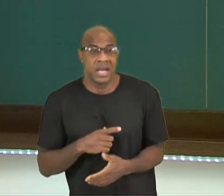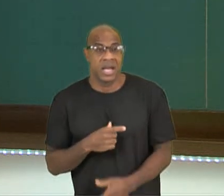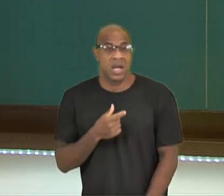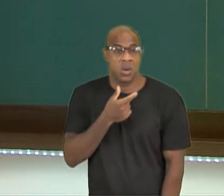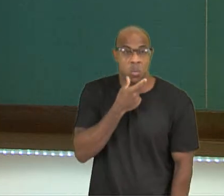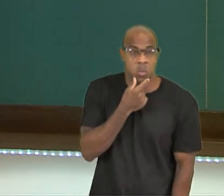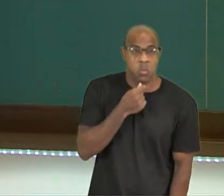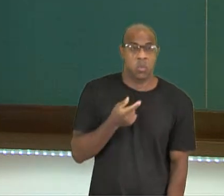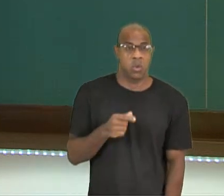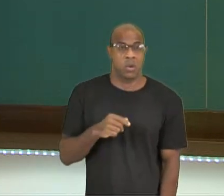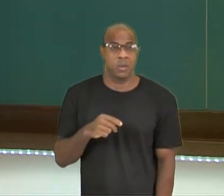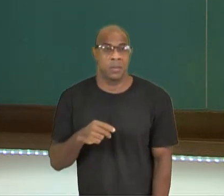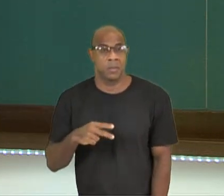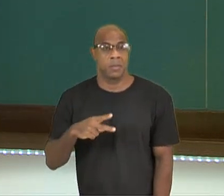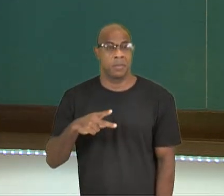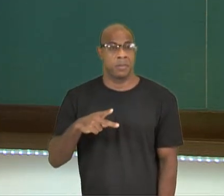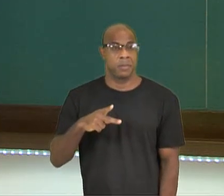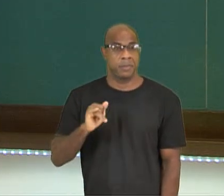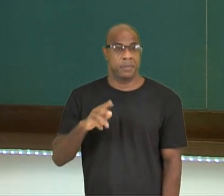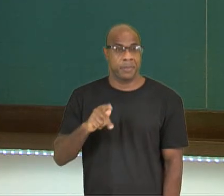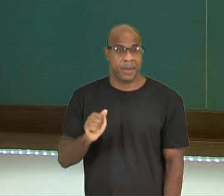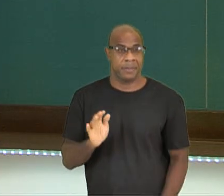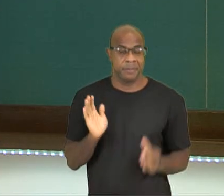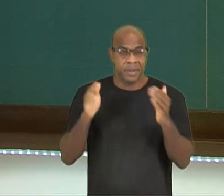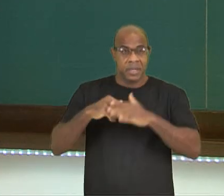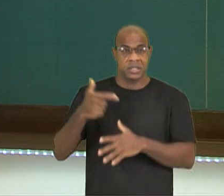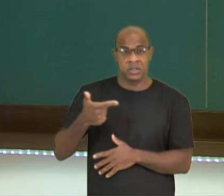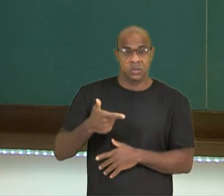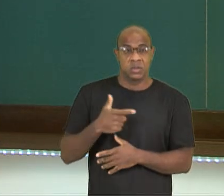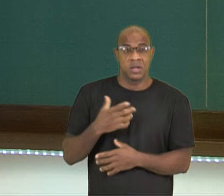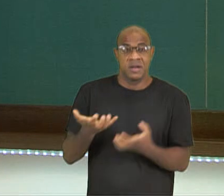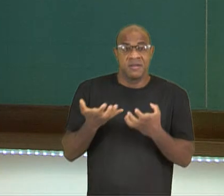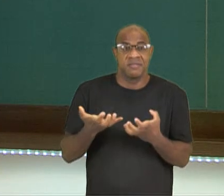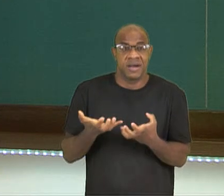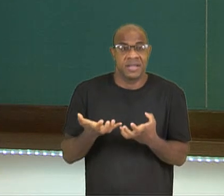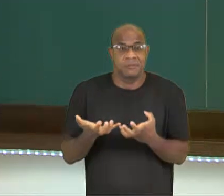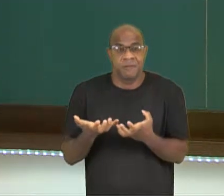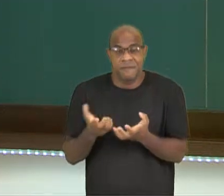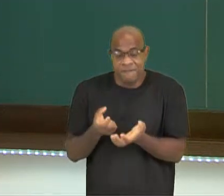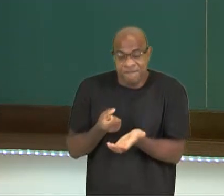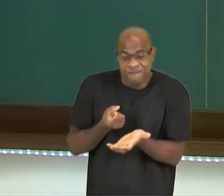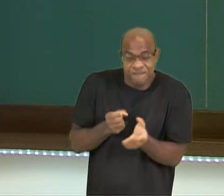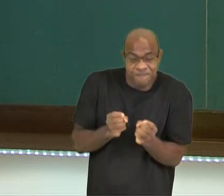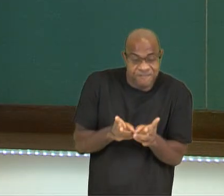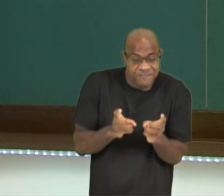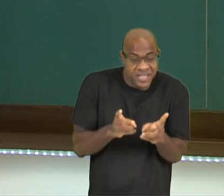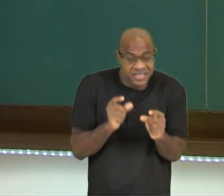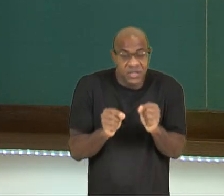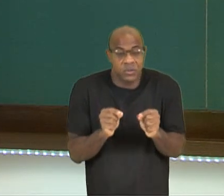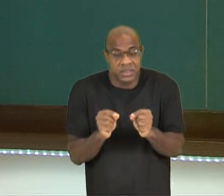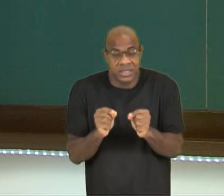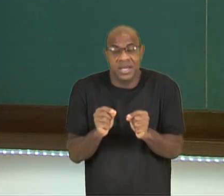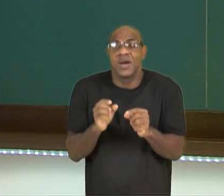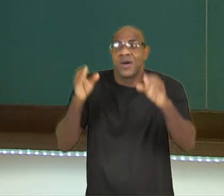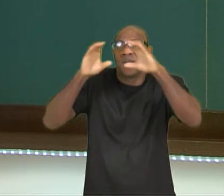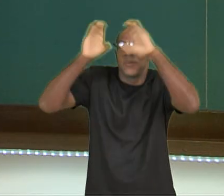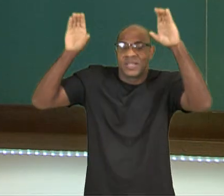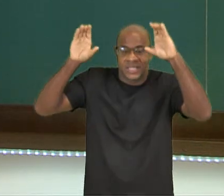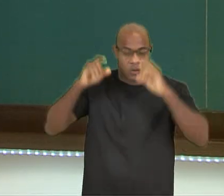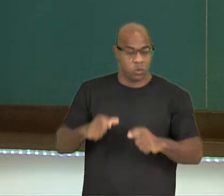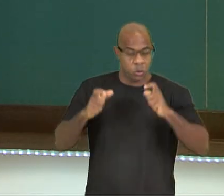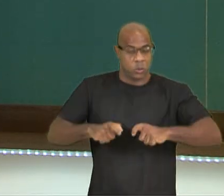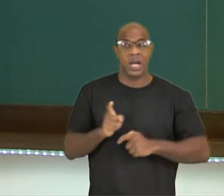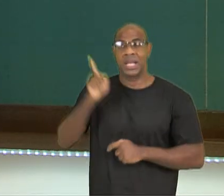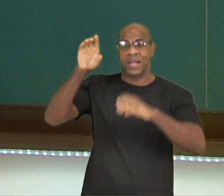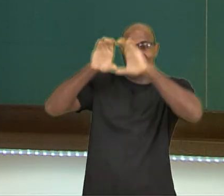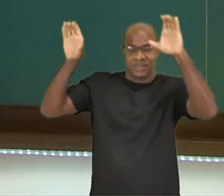para angariar dinheiro para a grande construção do Vaticano, que é uma idealização dele. O